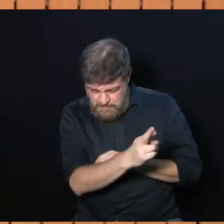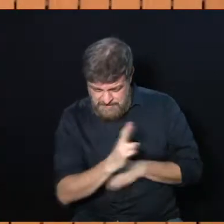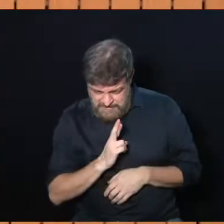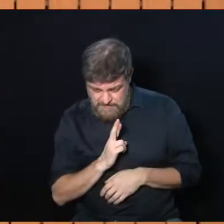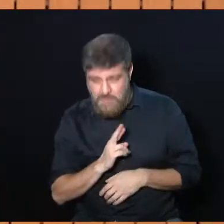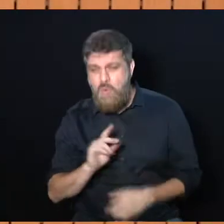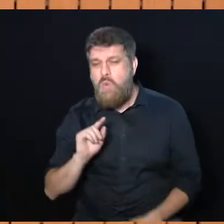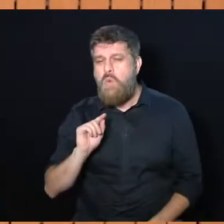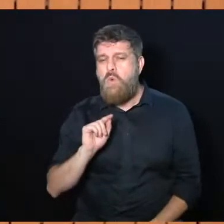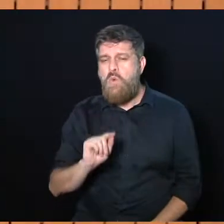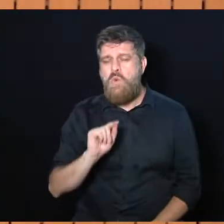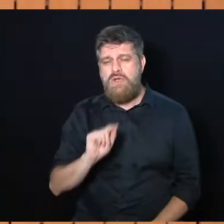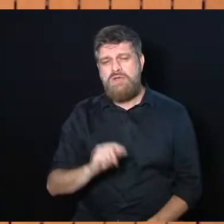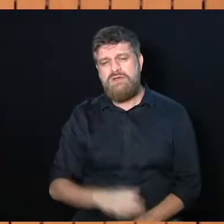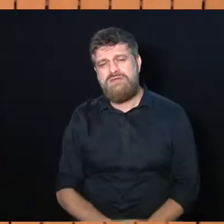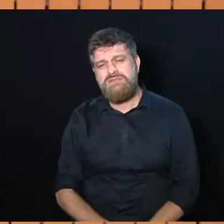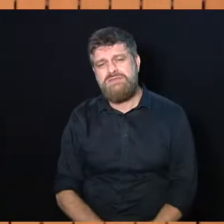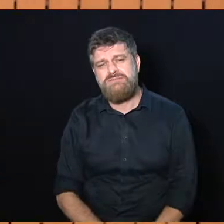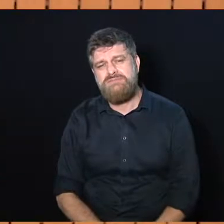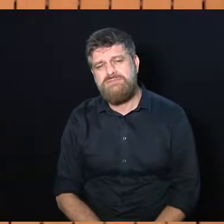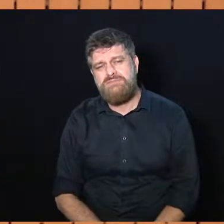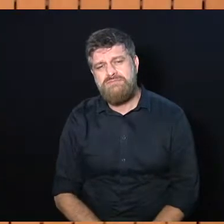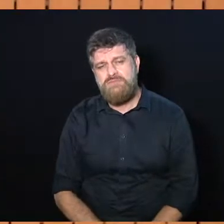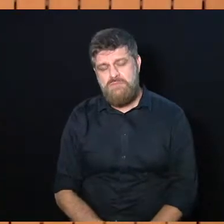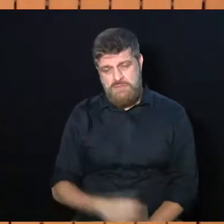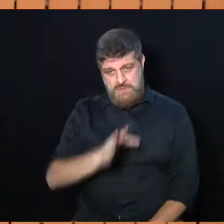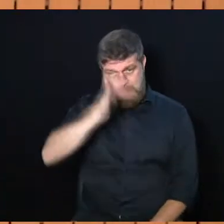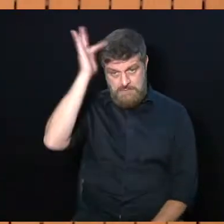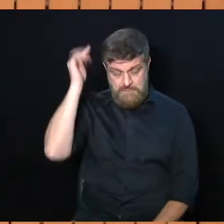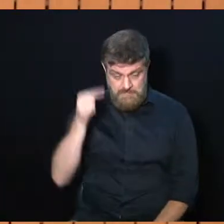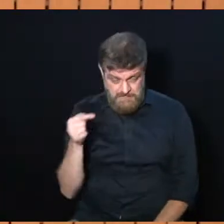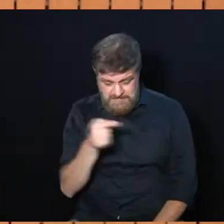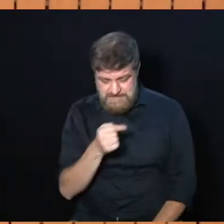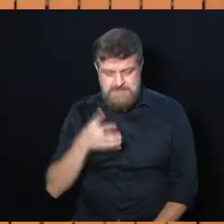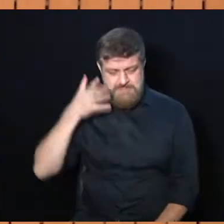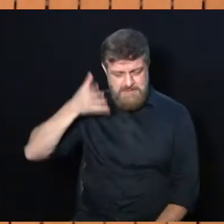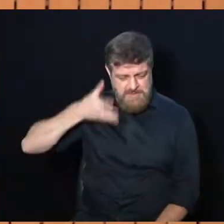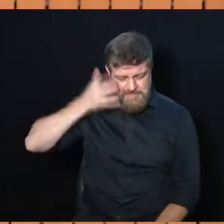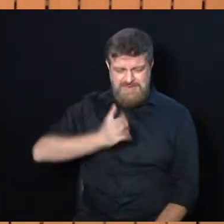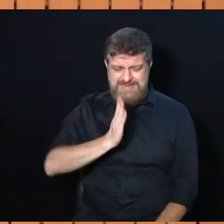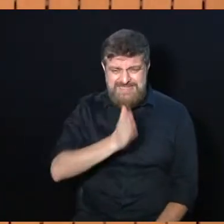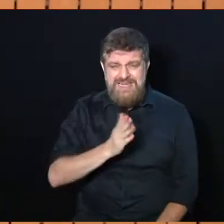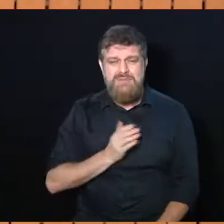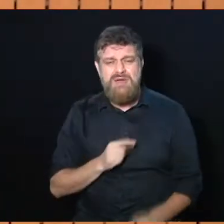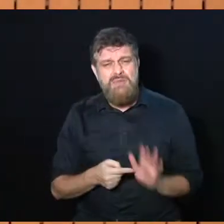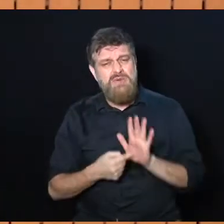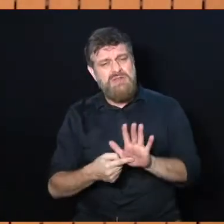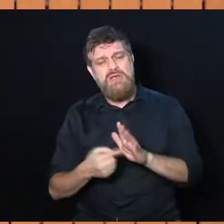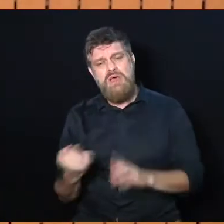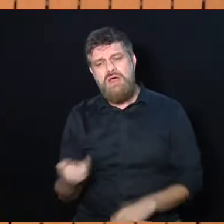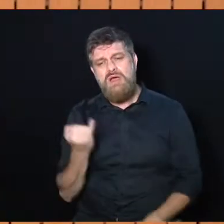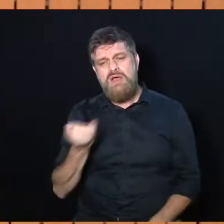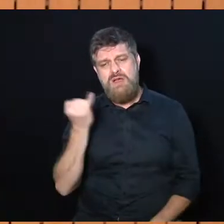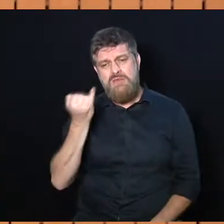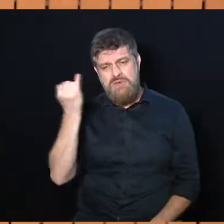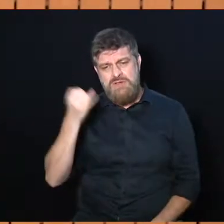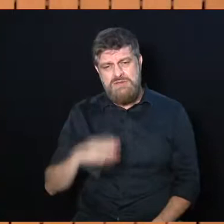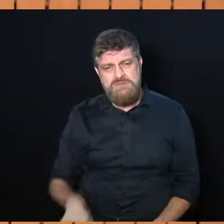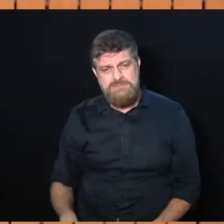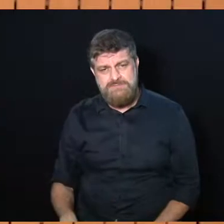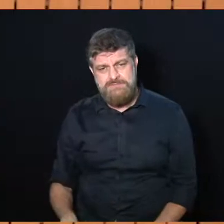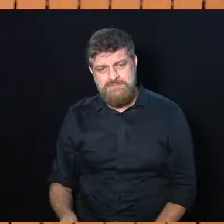sobre o senhor mencionou na fala, mas colocasse a importância dessa